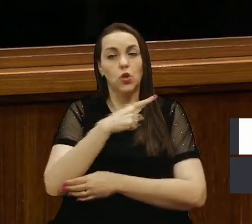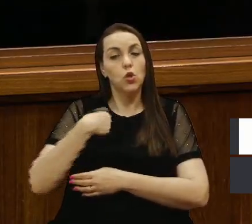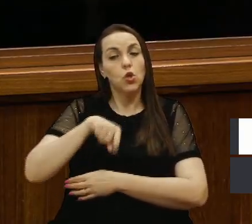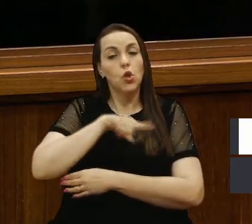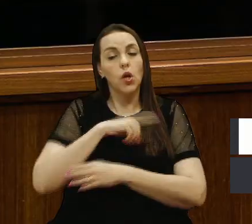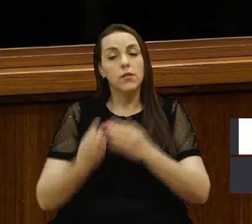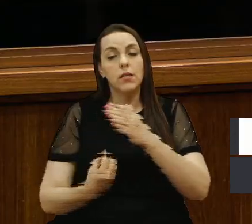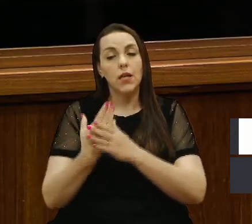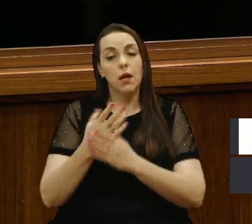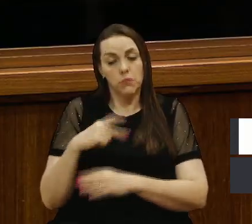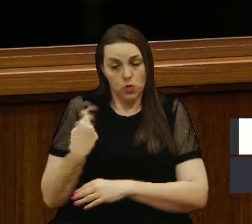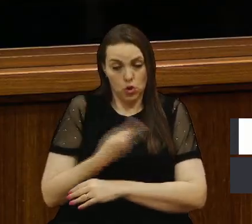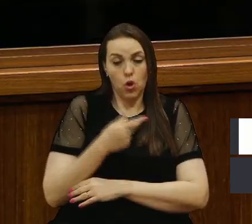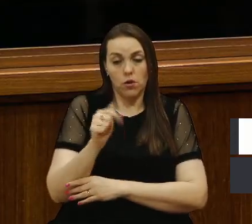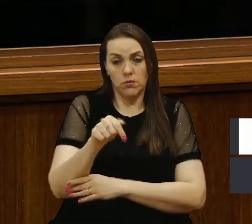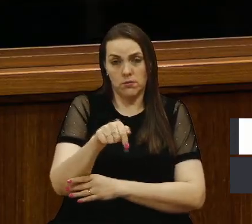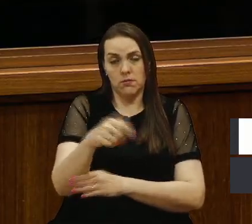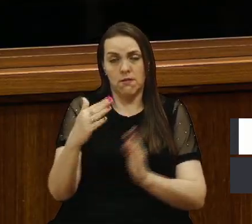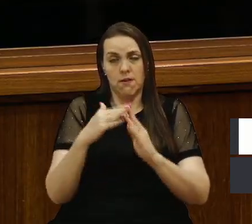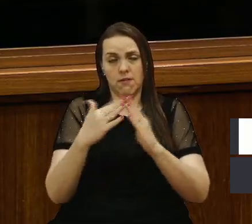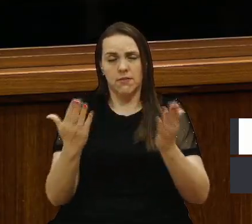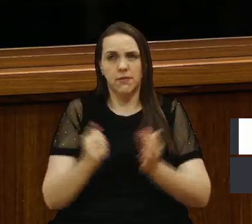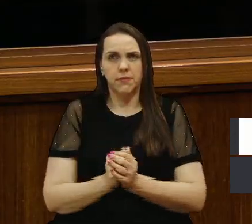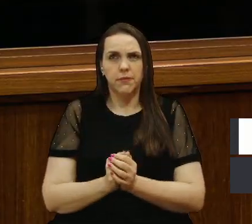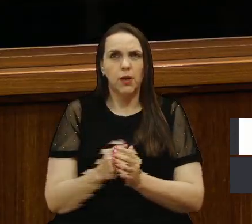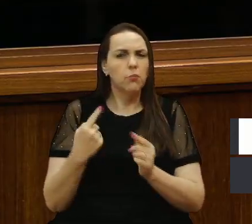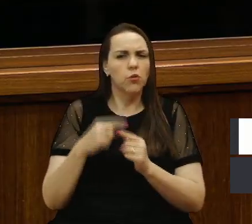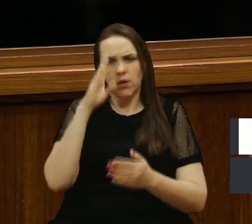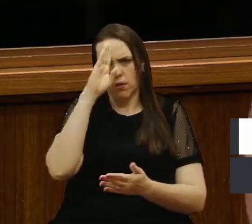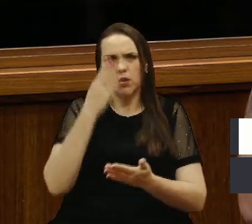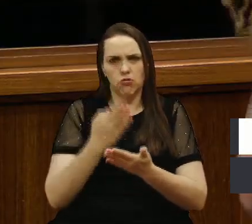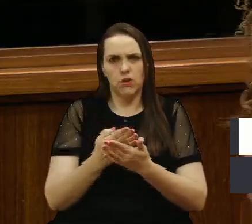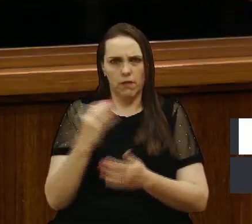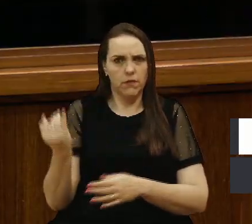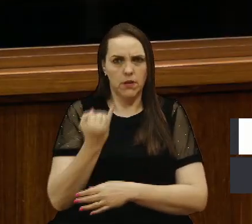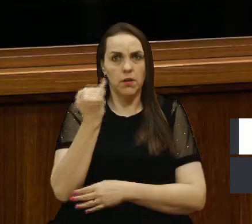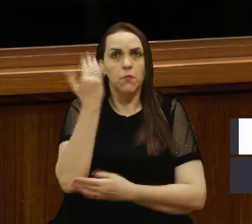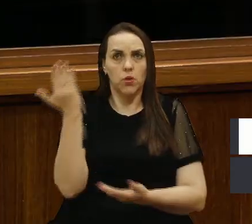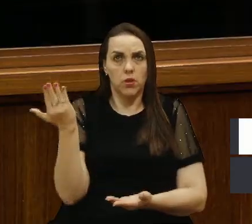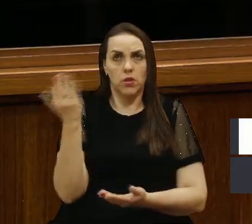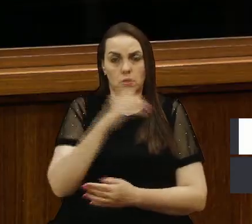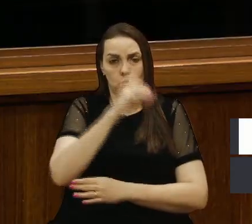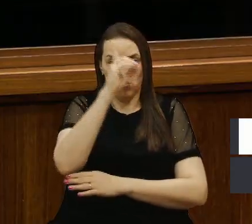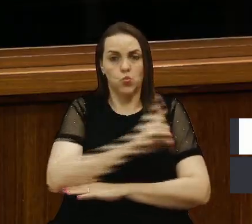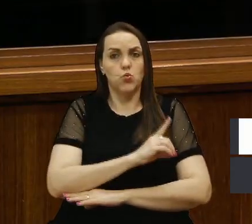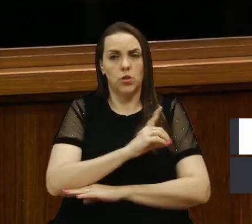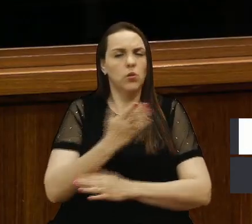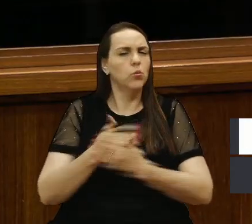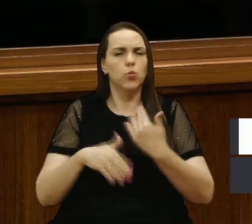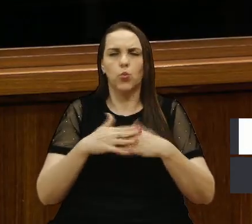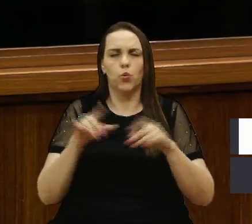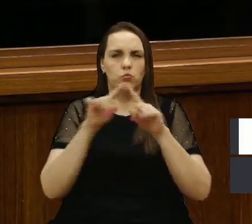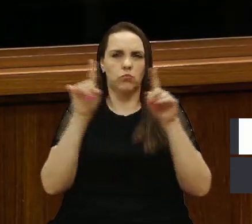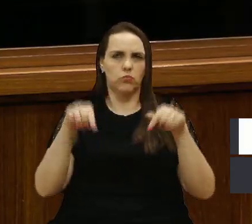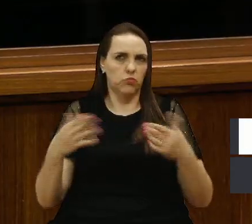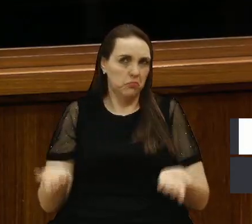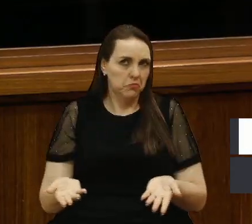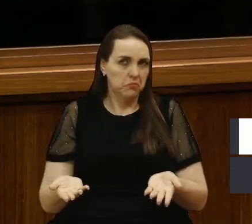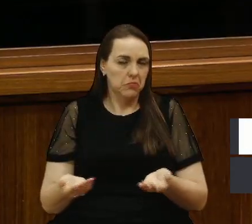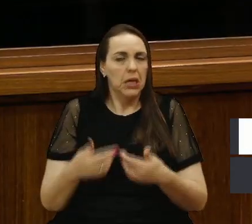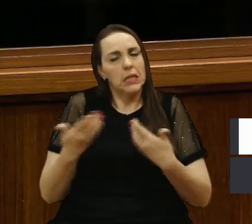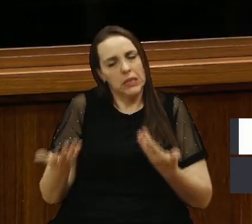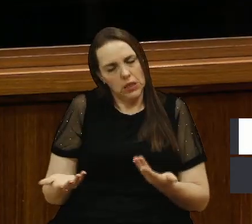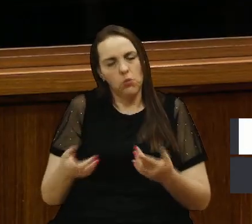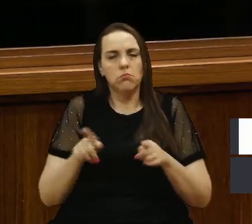nós, aqui dentro dessa casa, por acreditar que é importante, é um direito de todo trabalhador. Então, a gente